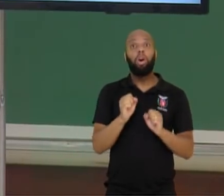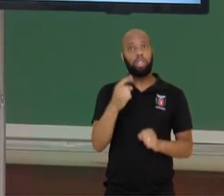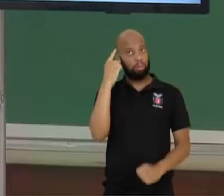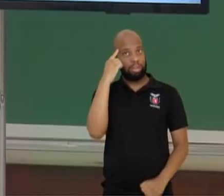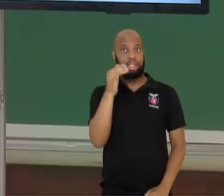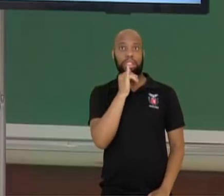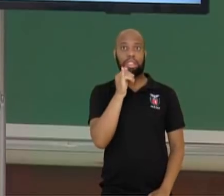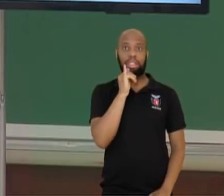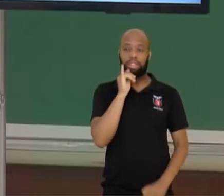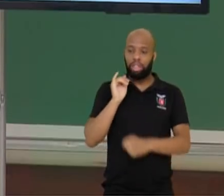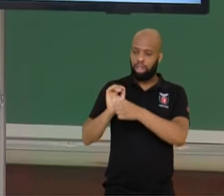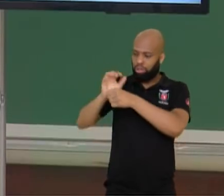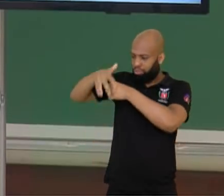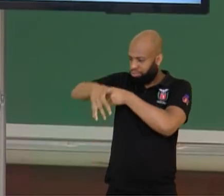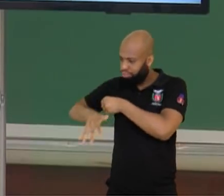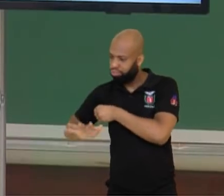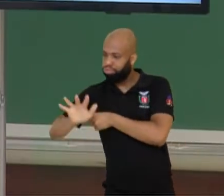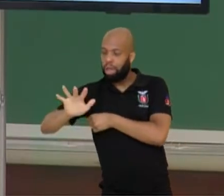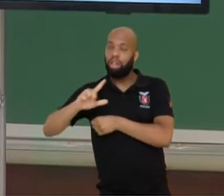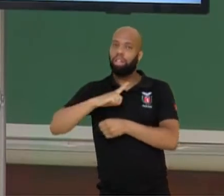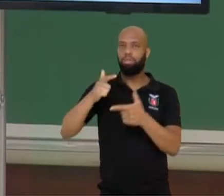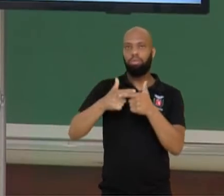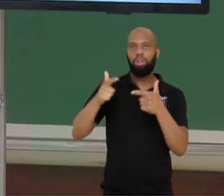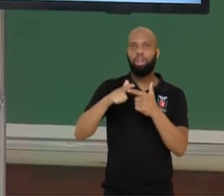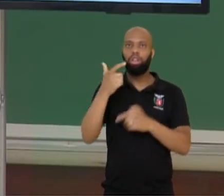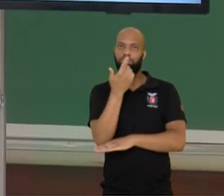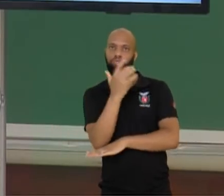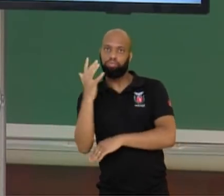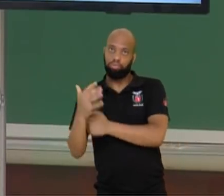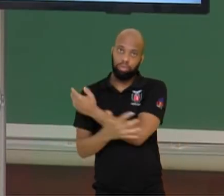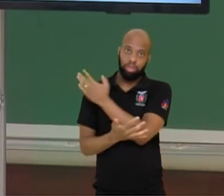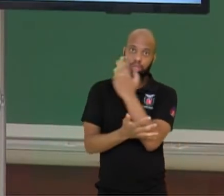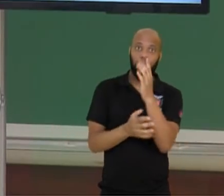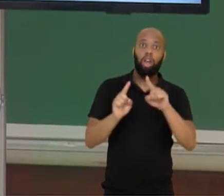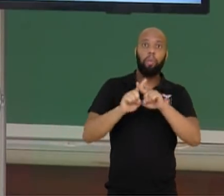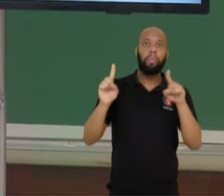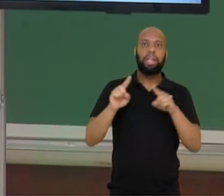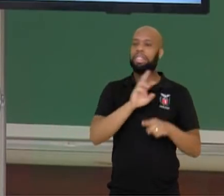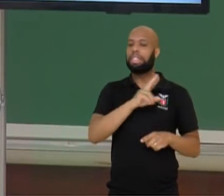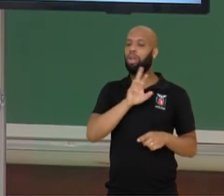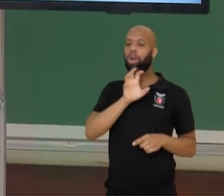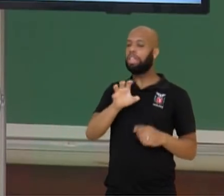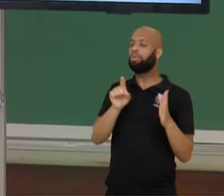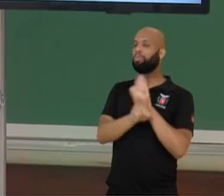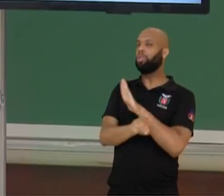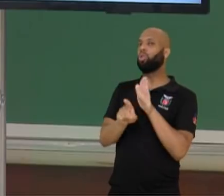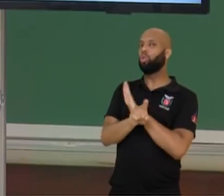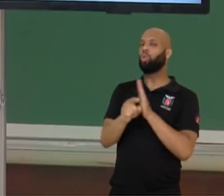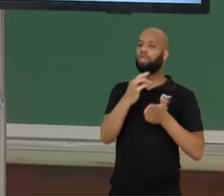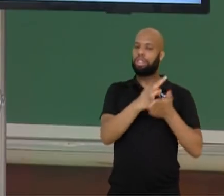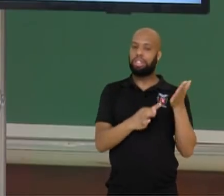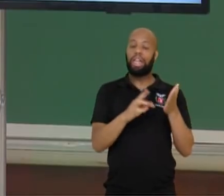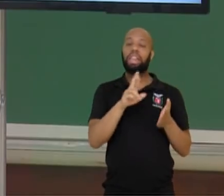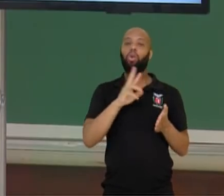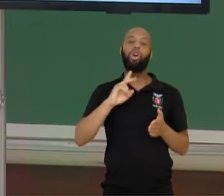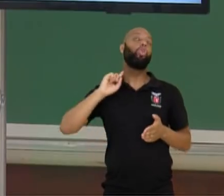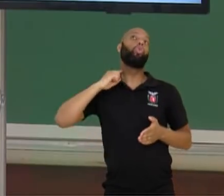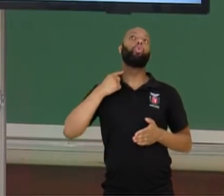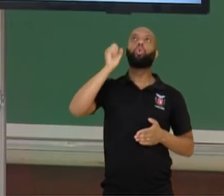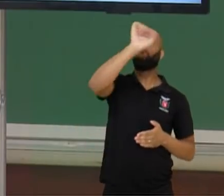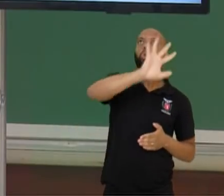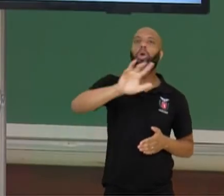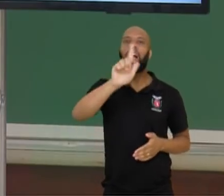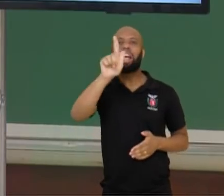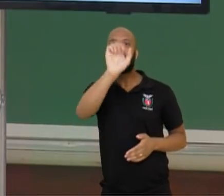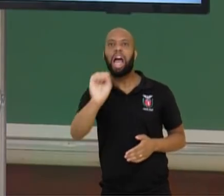que hidrelétrica tem sim impactos ambientais, tá? Mas não é esse que está falando no texto. Não gera poluentes,